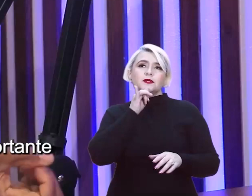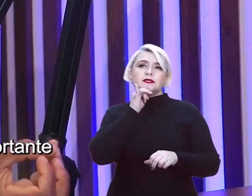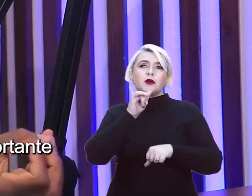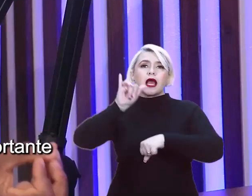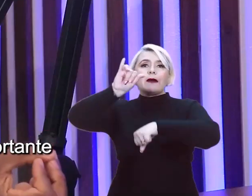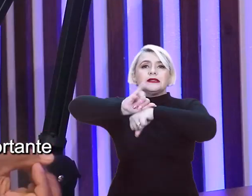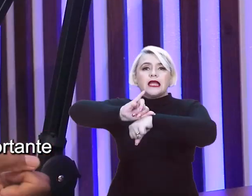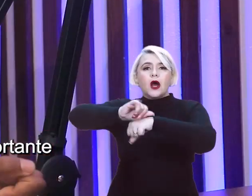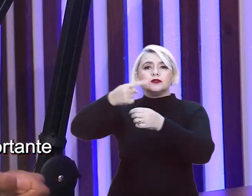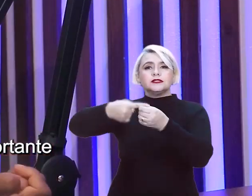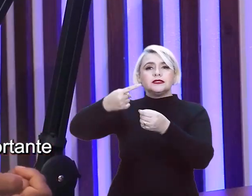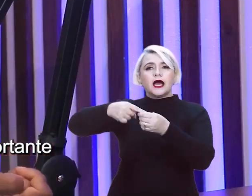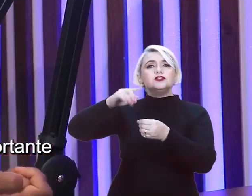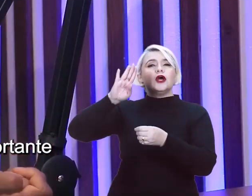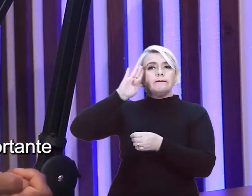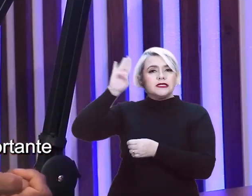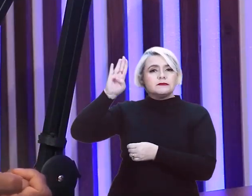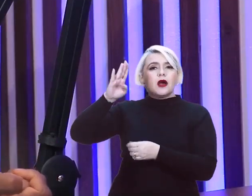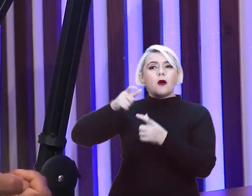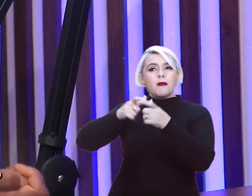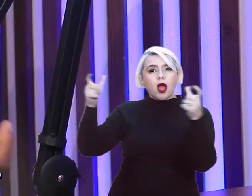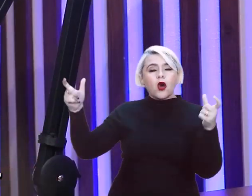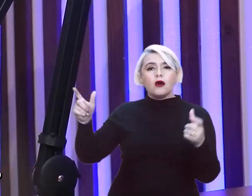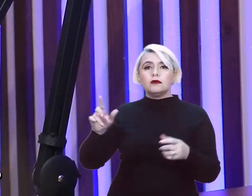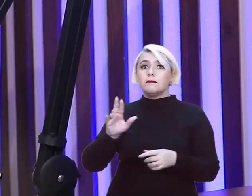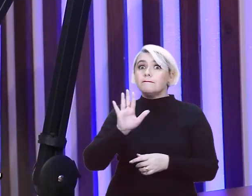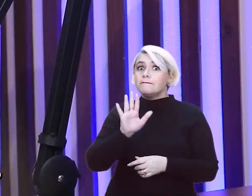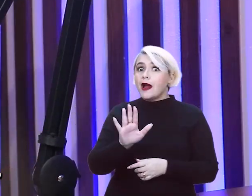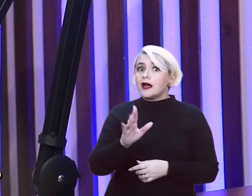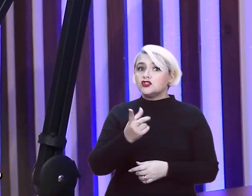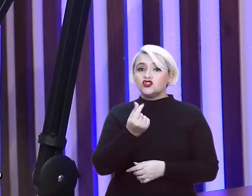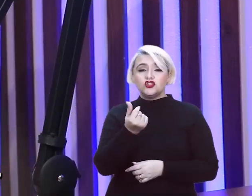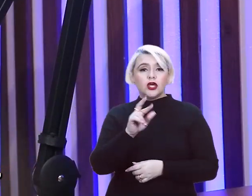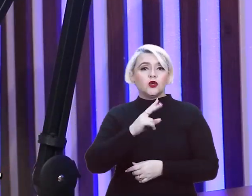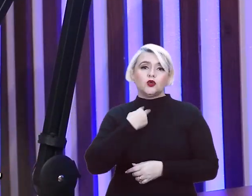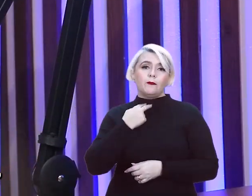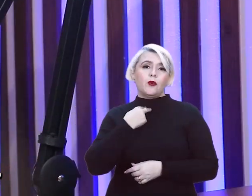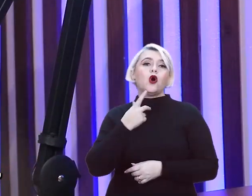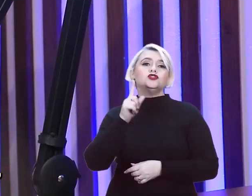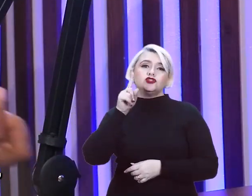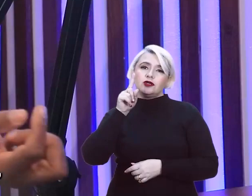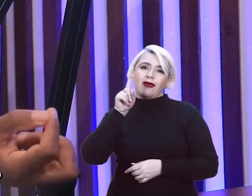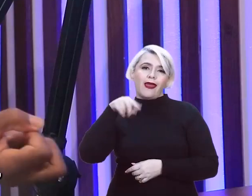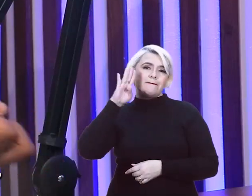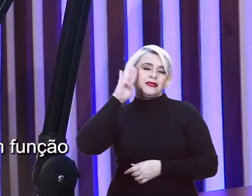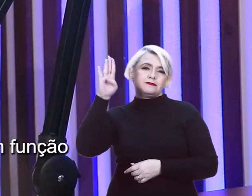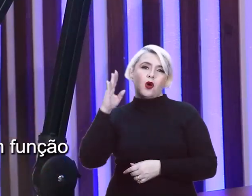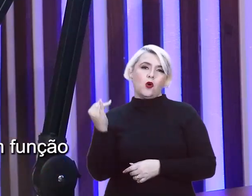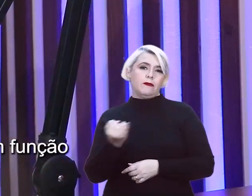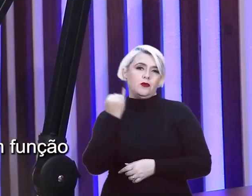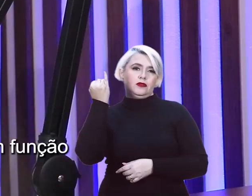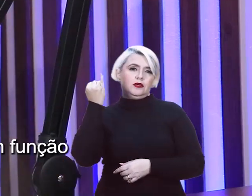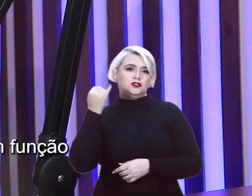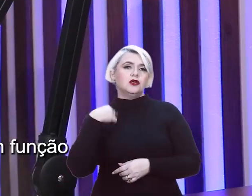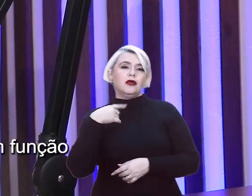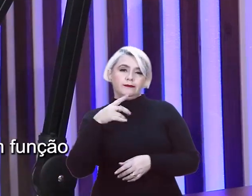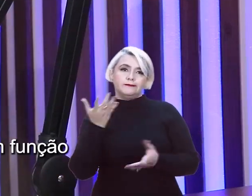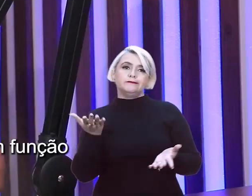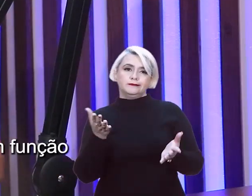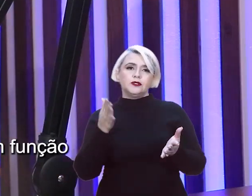o dinheiro ele não é o mais importante na vida nossas. Embora as pessoas matam, muitas